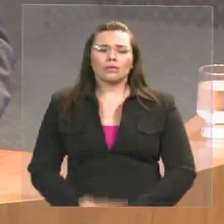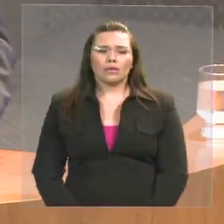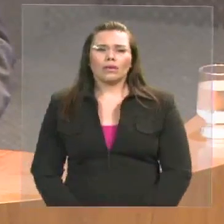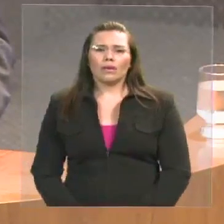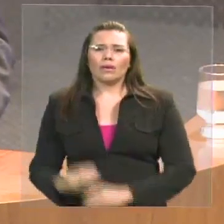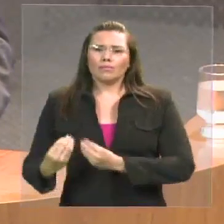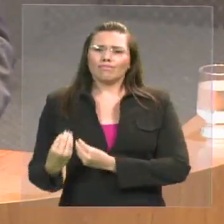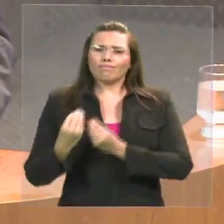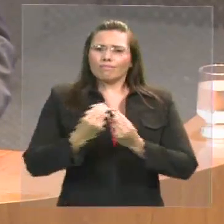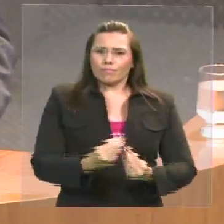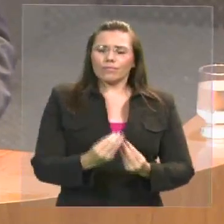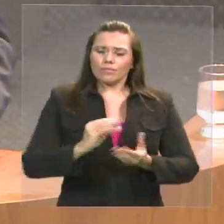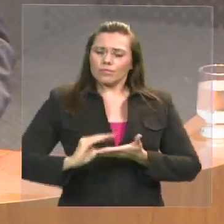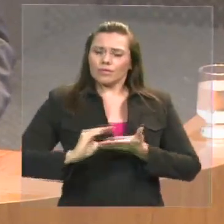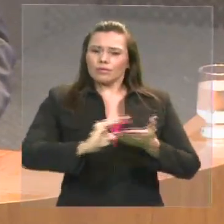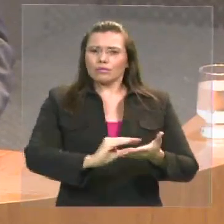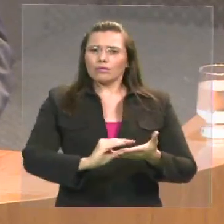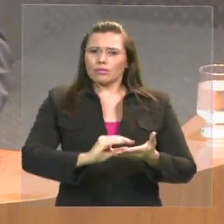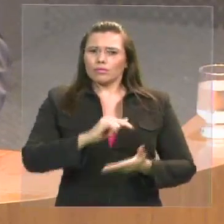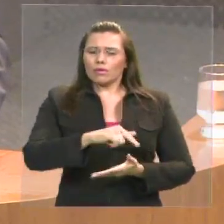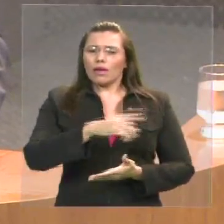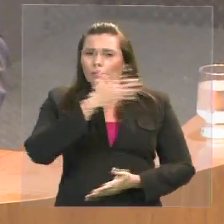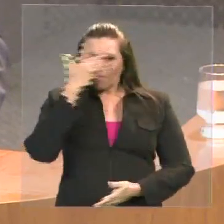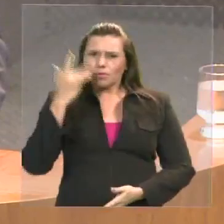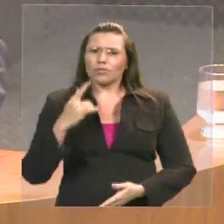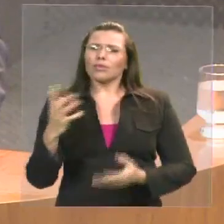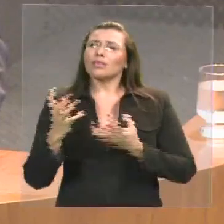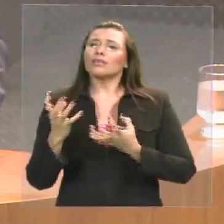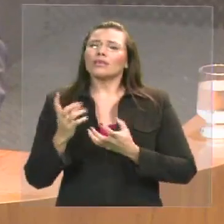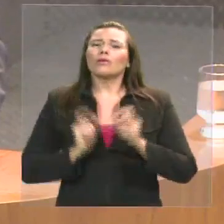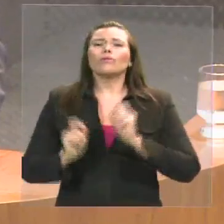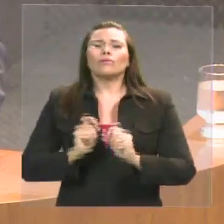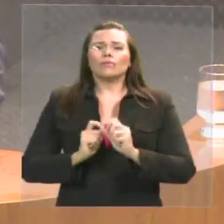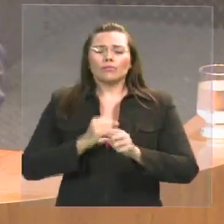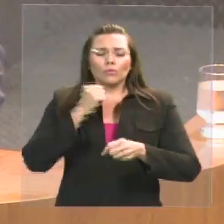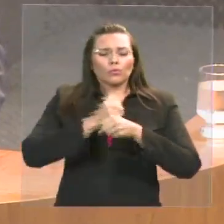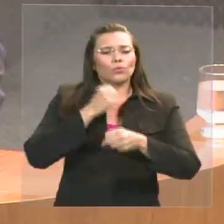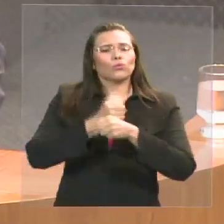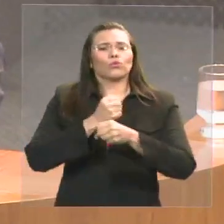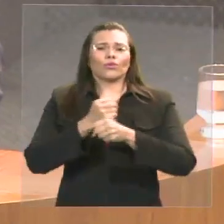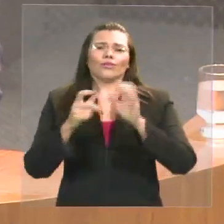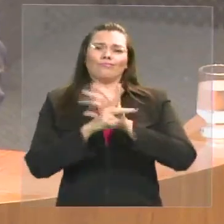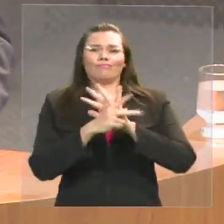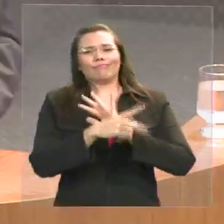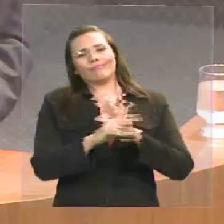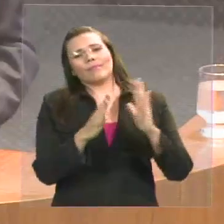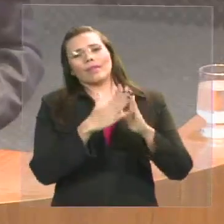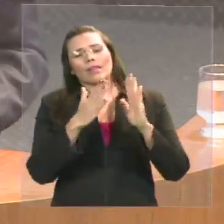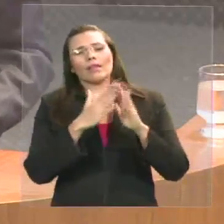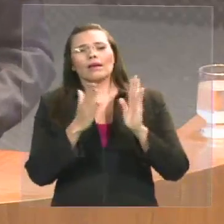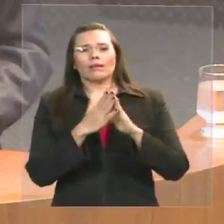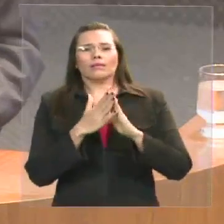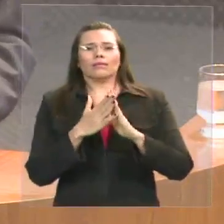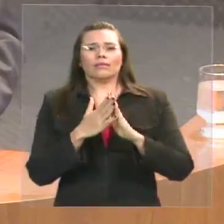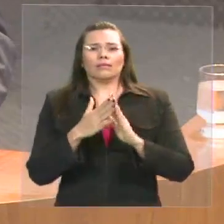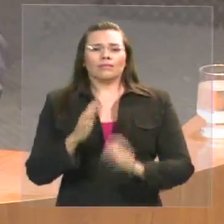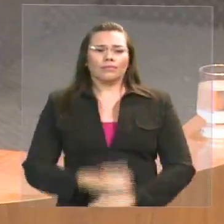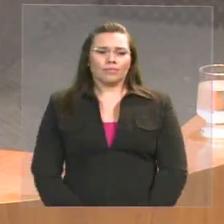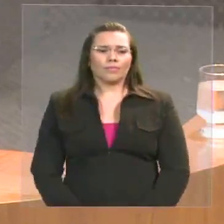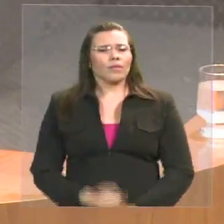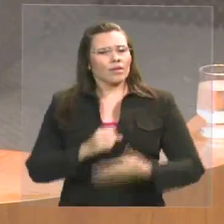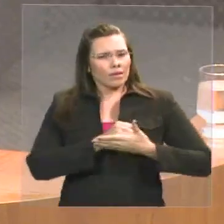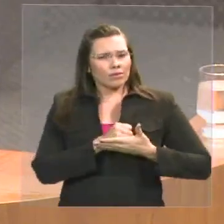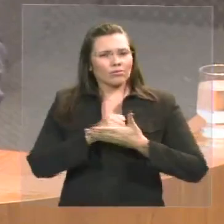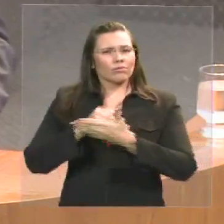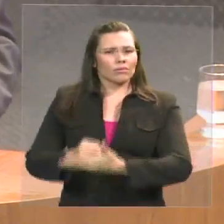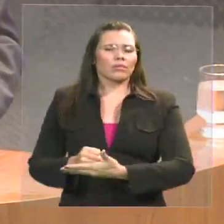as suas casas, fortalecer a condição de moradia fundamental para o estado do Maranhão. Vai ajudar também